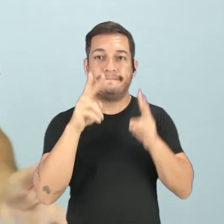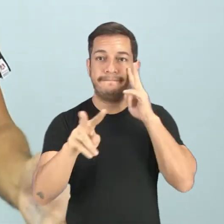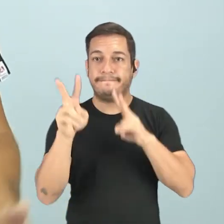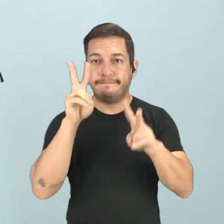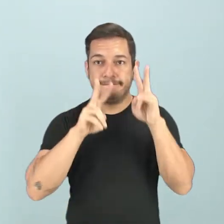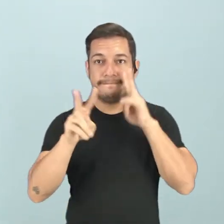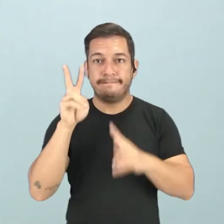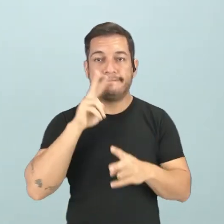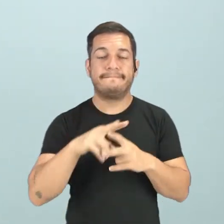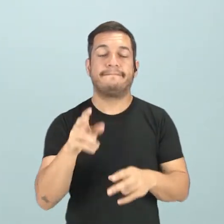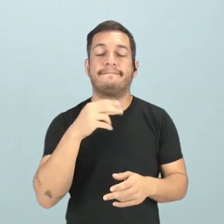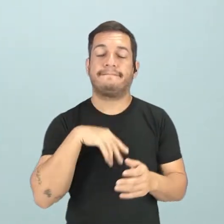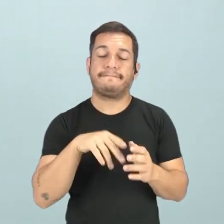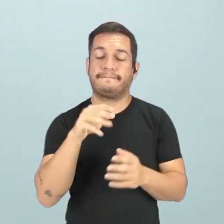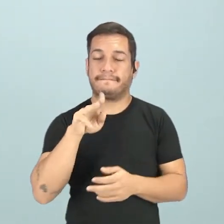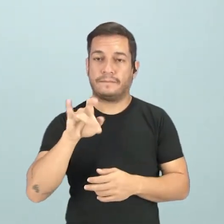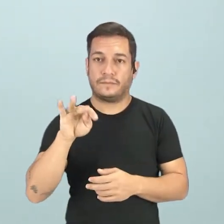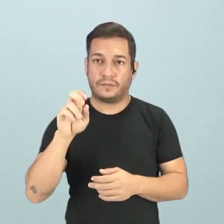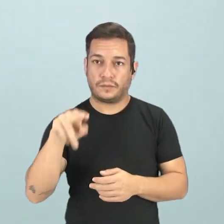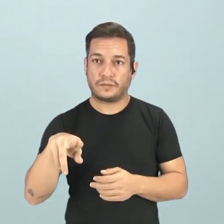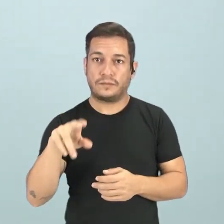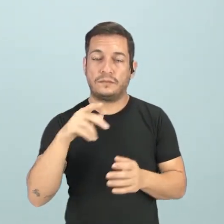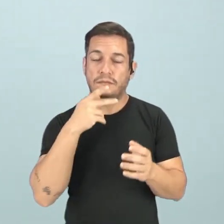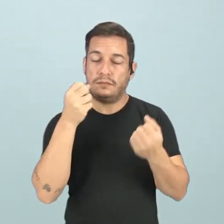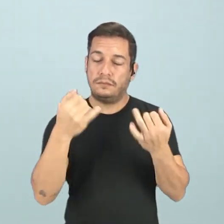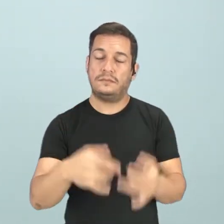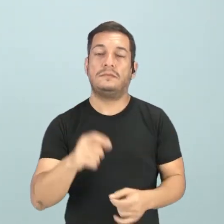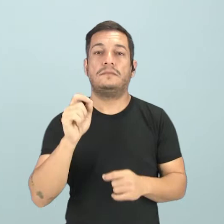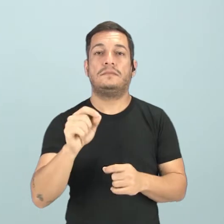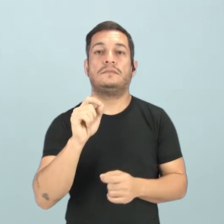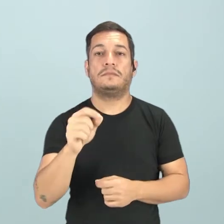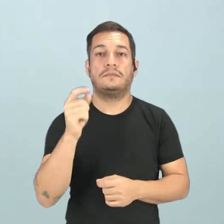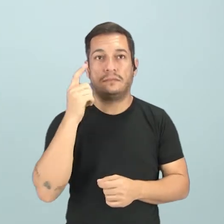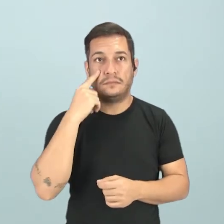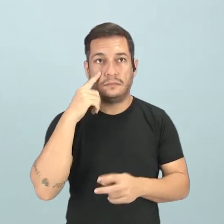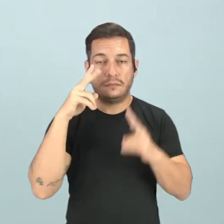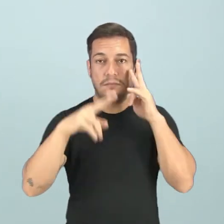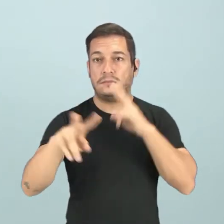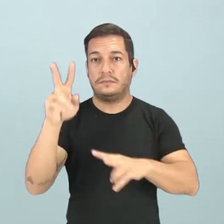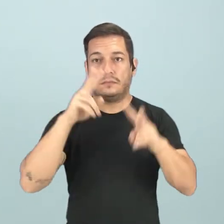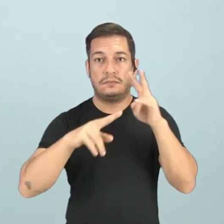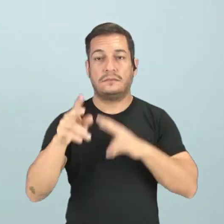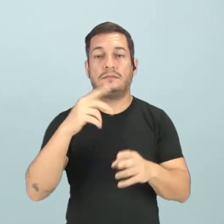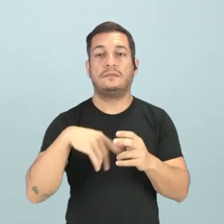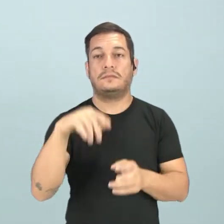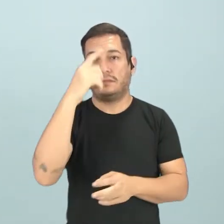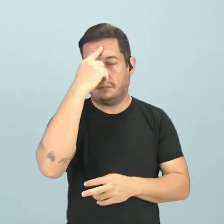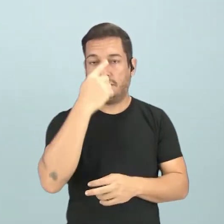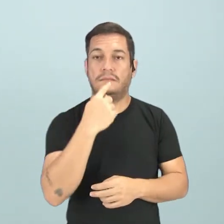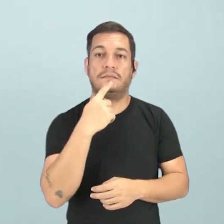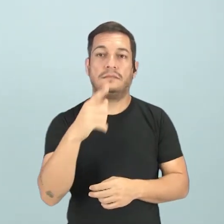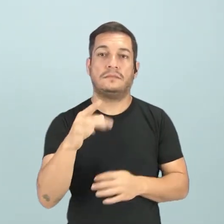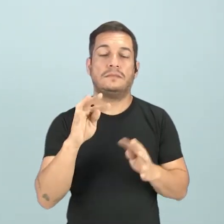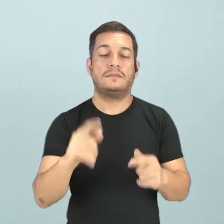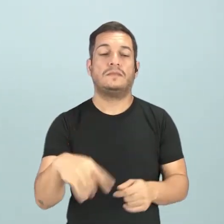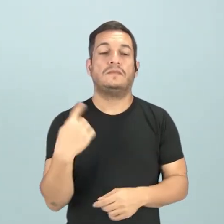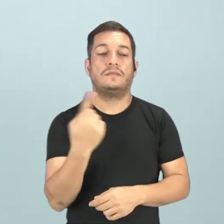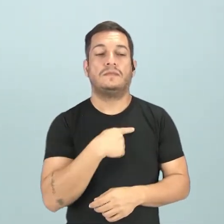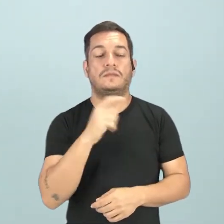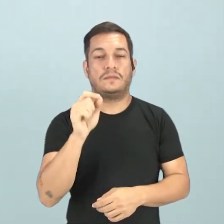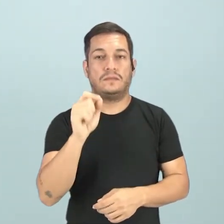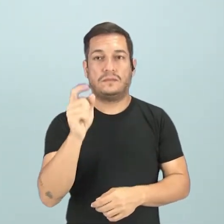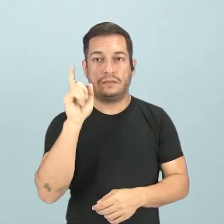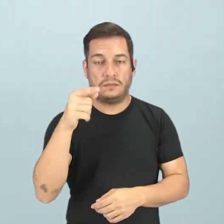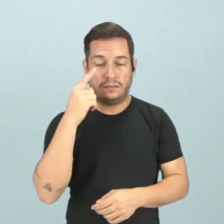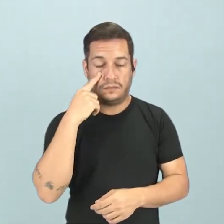né, como Milton Santos fala que a visão é algo tão importante para visualizar a paisagem, né, que ele fala que a paisagem é tudo aquilo que a tua visão,